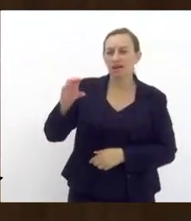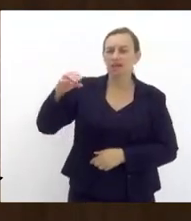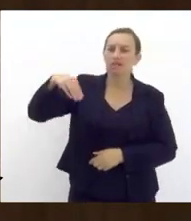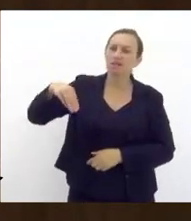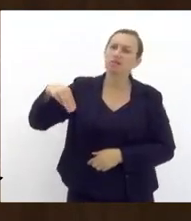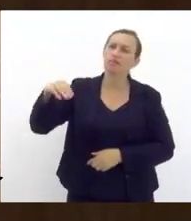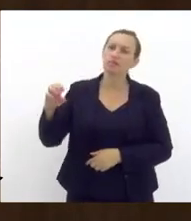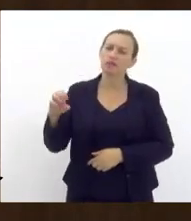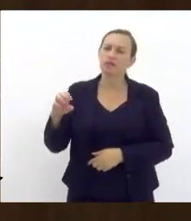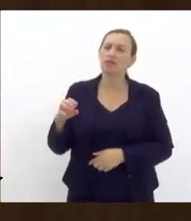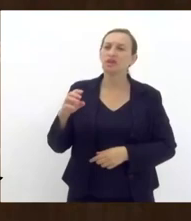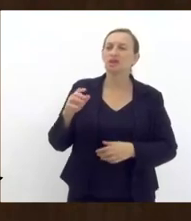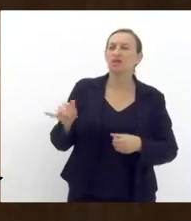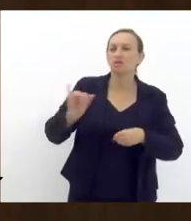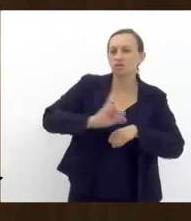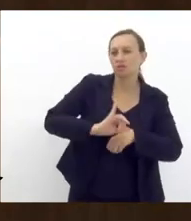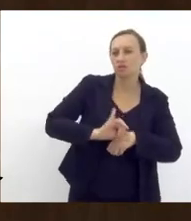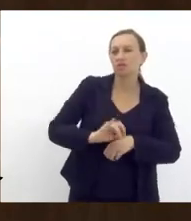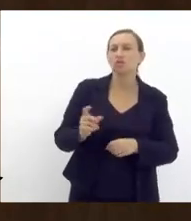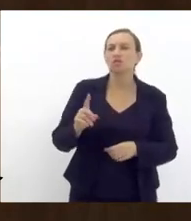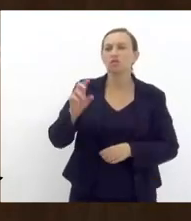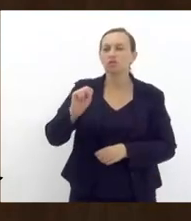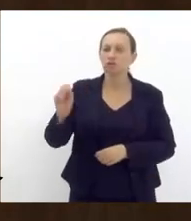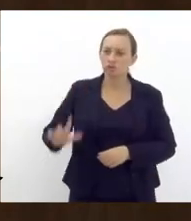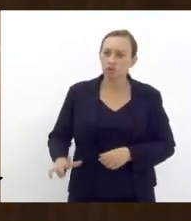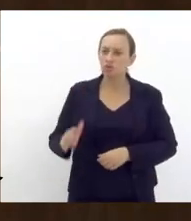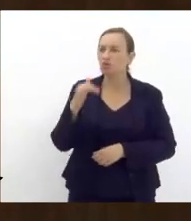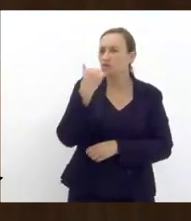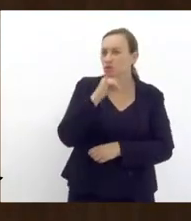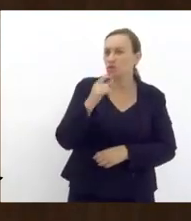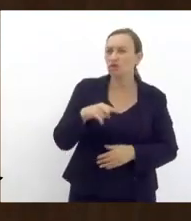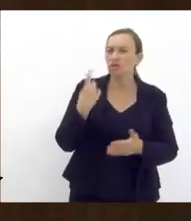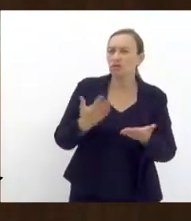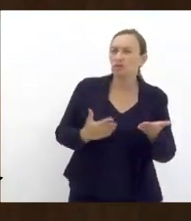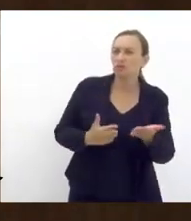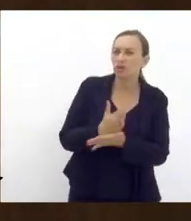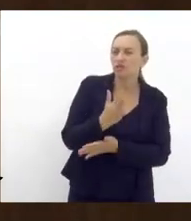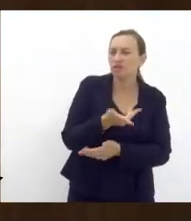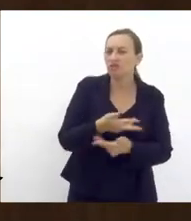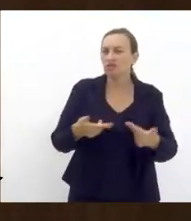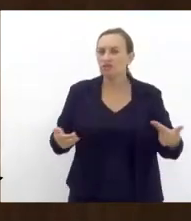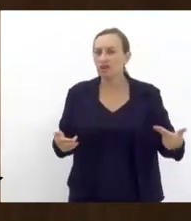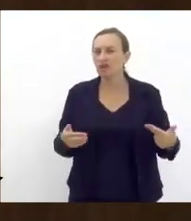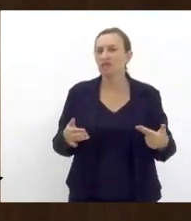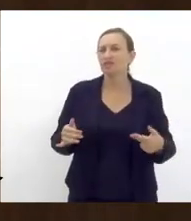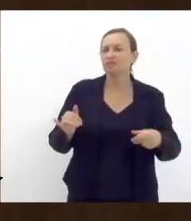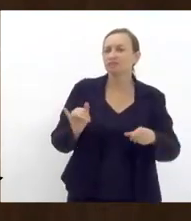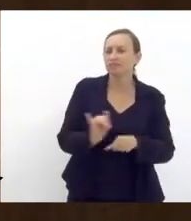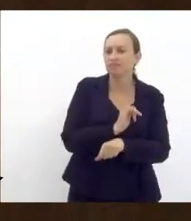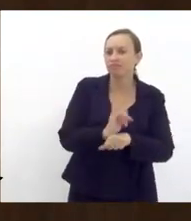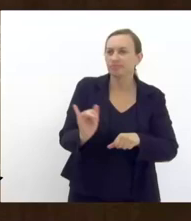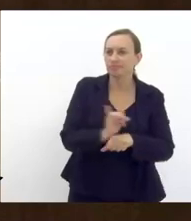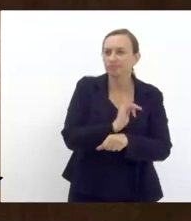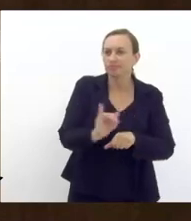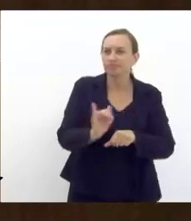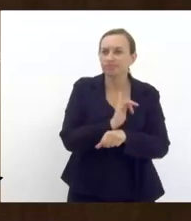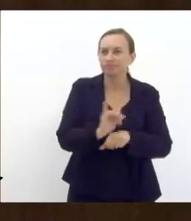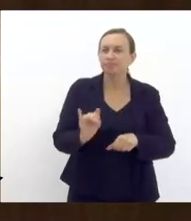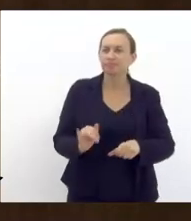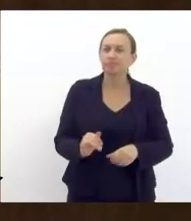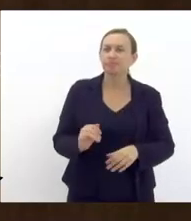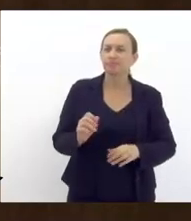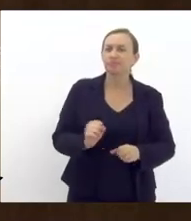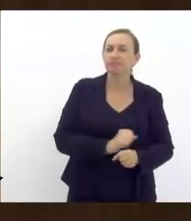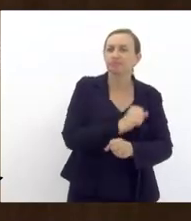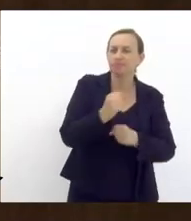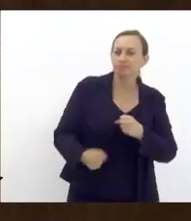e a região do Sul Fluminense então nós aprovamos muitas medidas que o poder legislativo pode tomar diante dessas denúncias